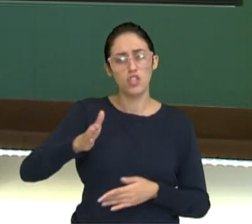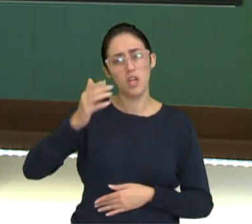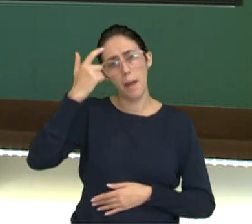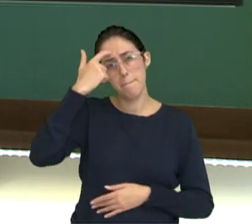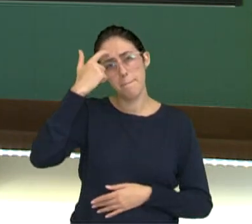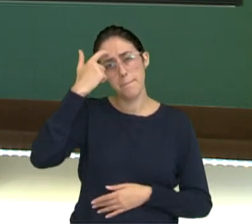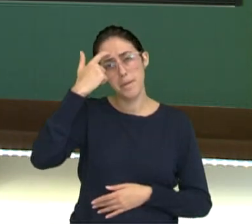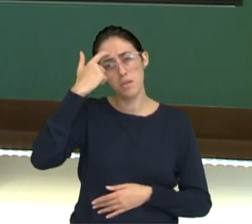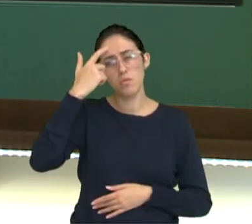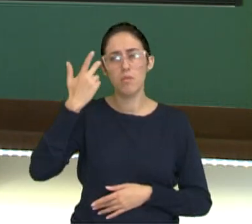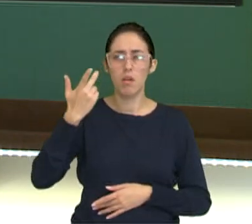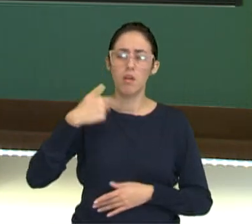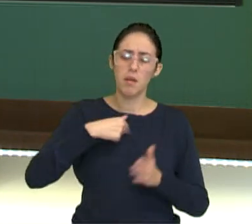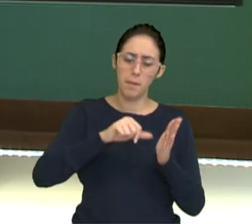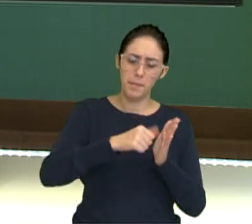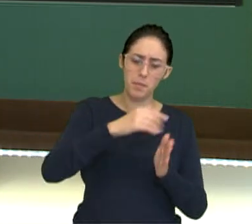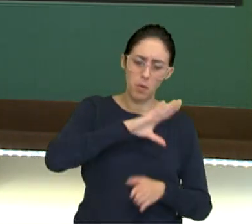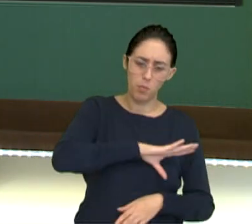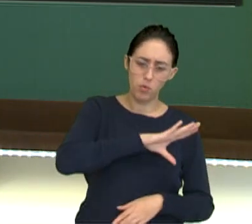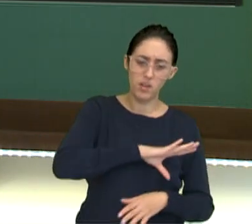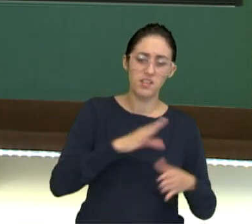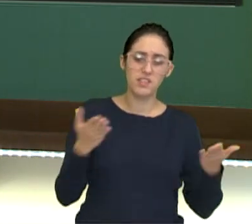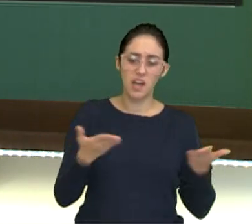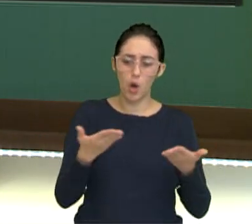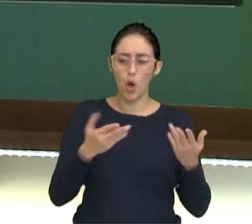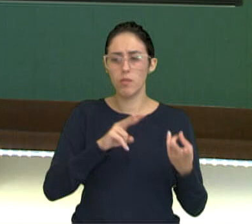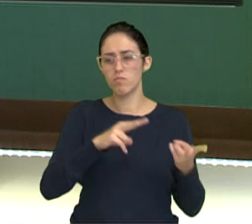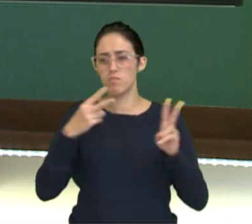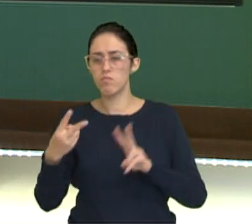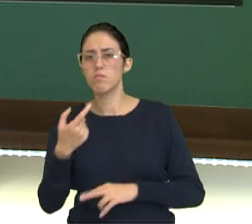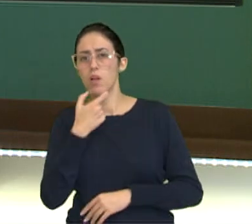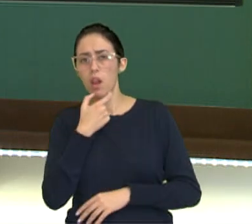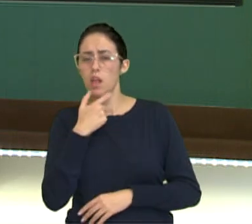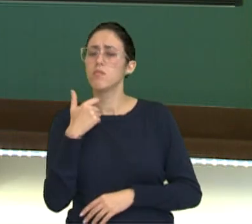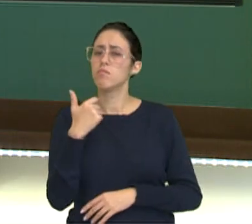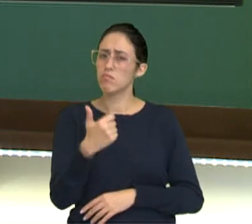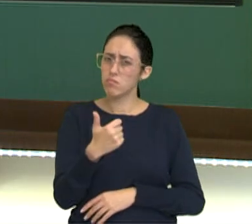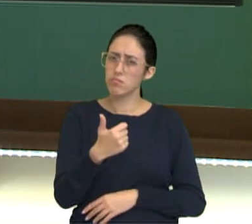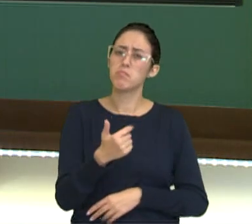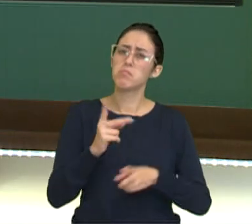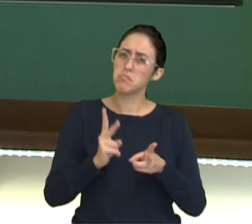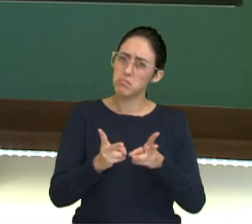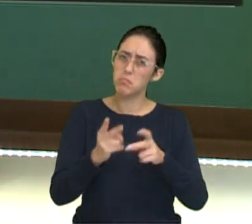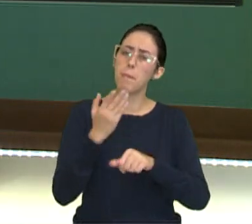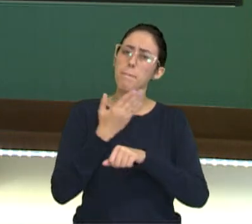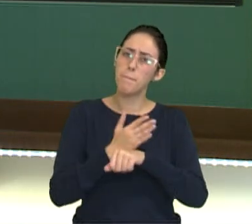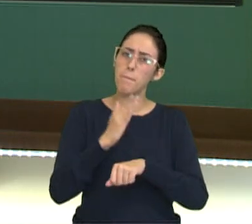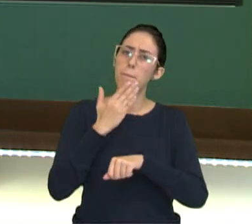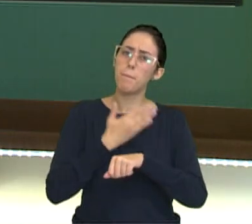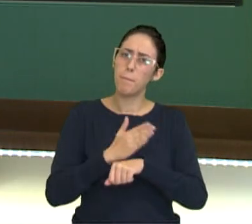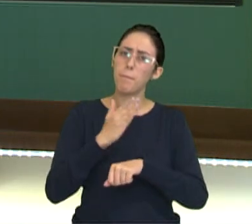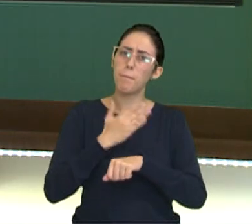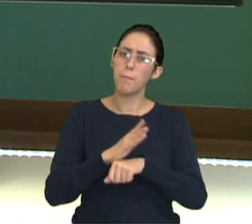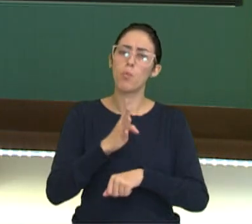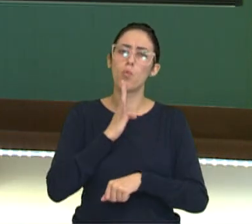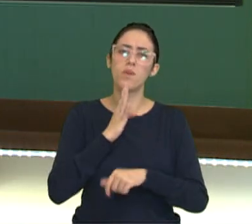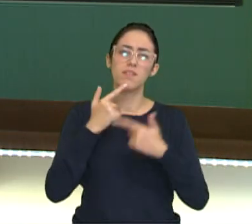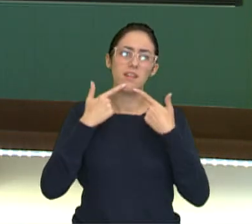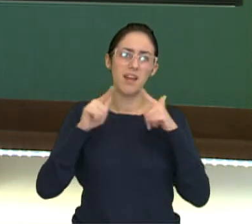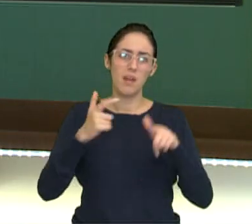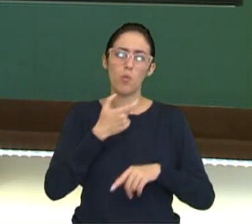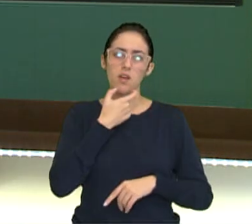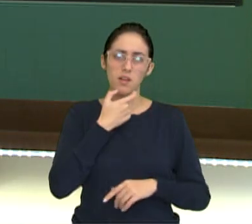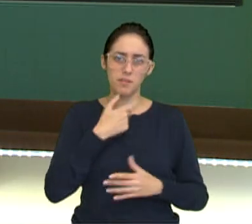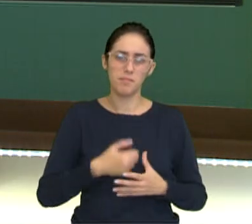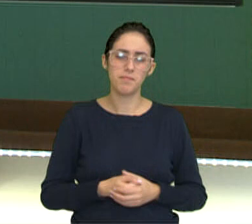coloquei em português primeiro, agora preciso passar para o inglês. Ótimo! E assim você vai pegando prática, você vai criando prática no idioma, tá bom?